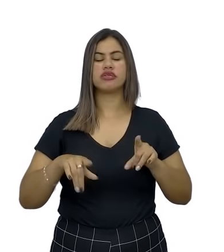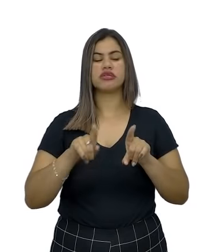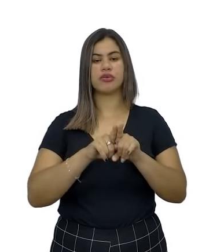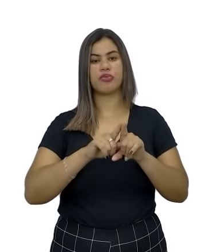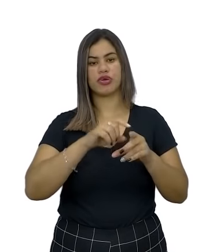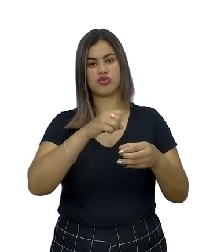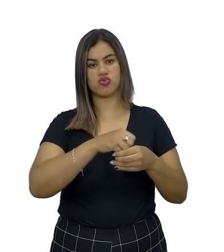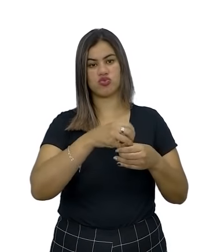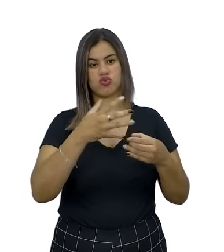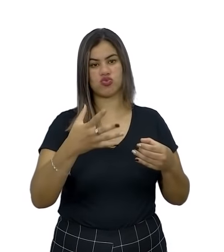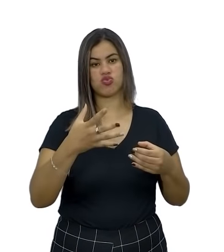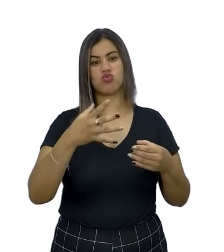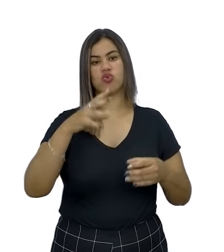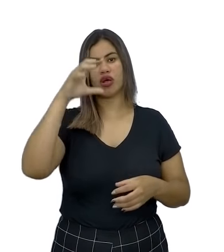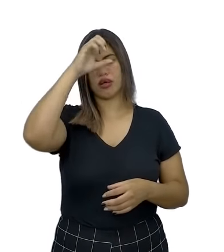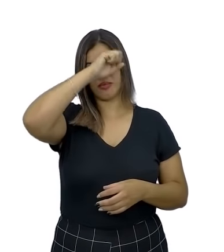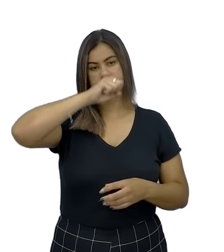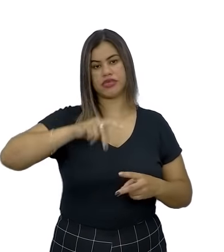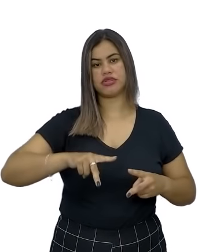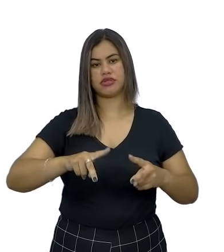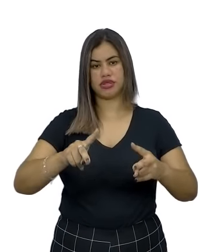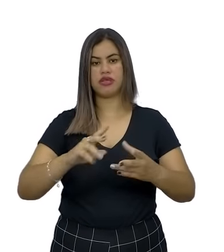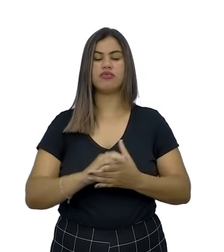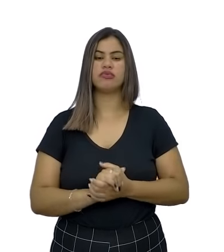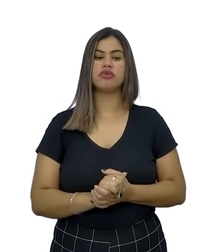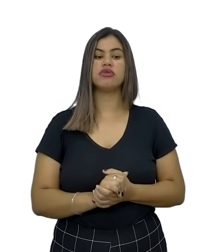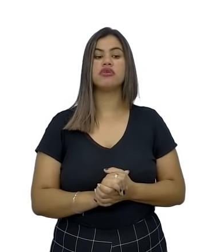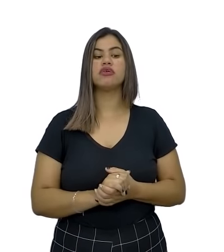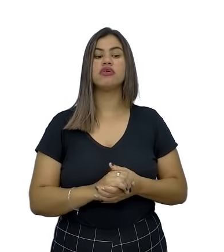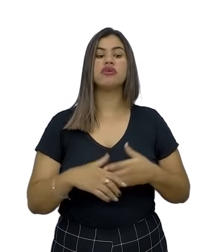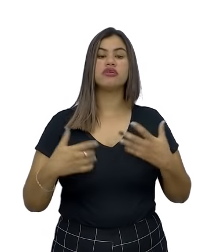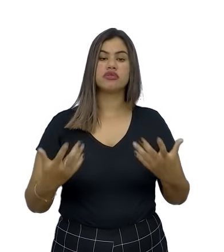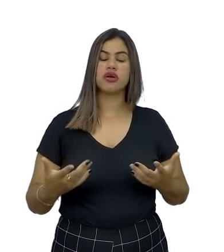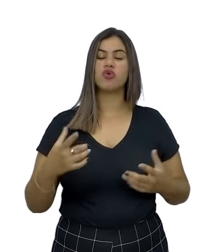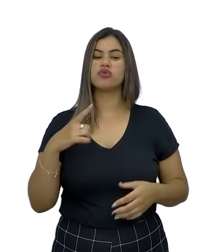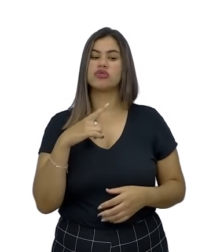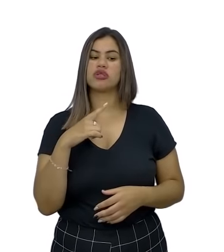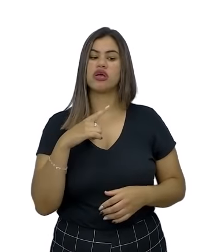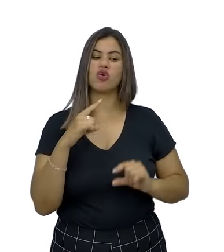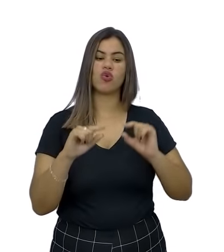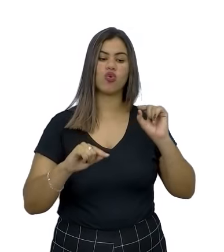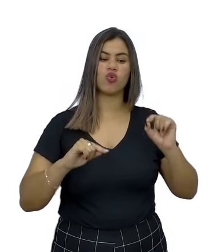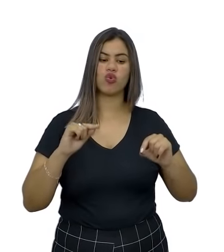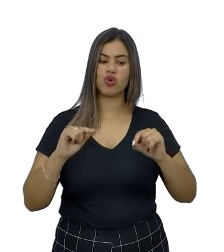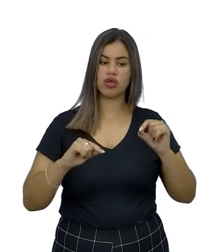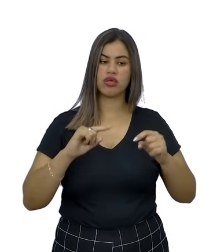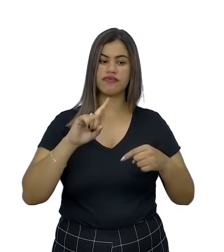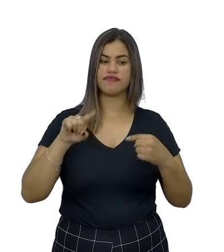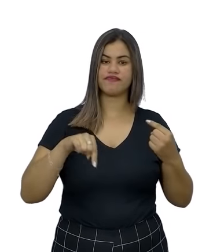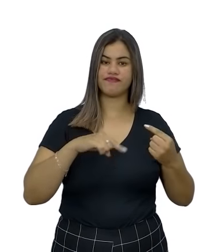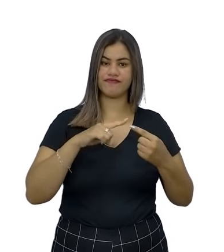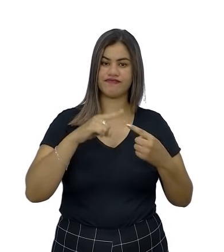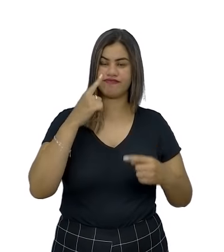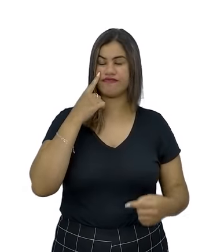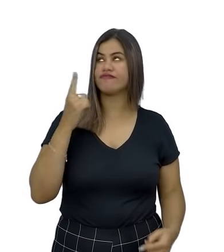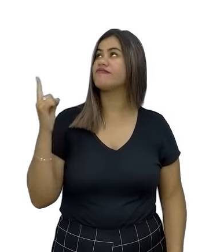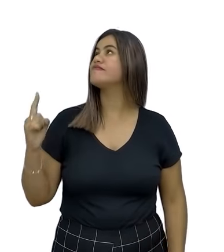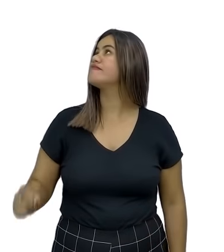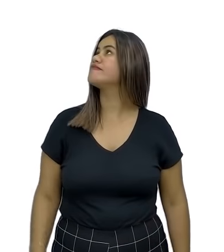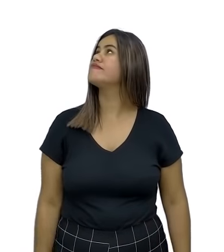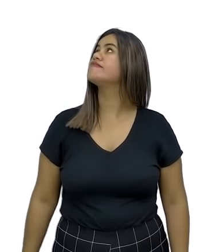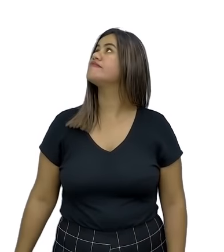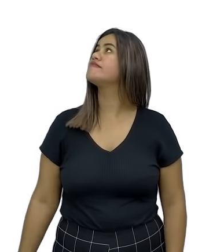material Aprender Sempre, tá? Então, a gente traz aqui para vocês os nossos objetivos, que